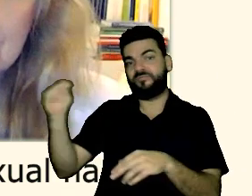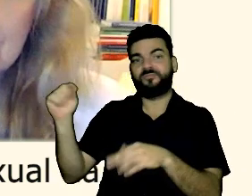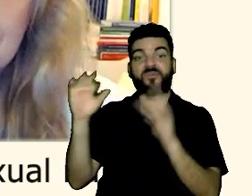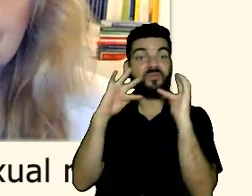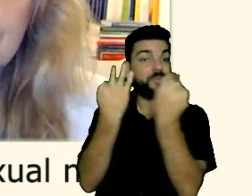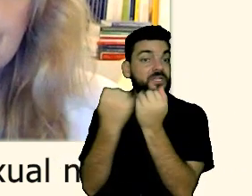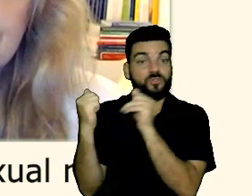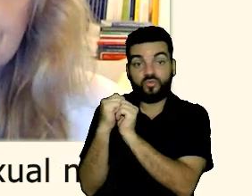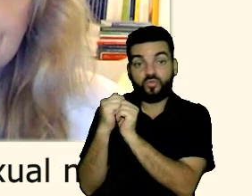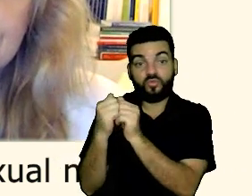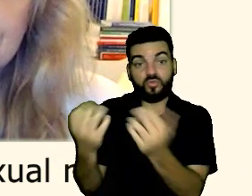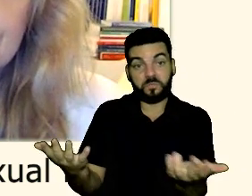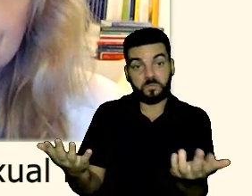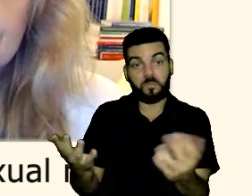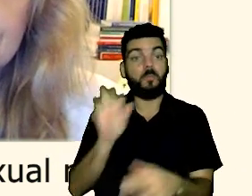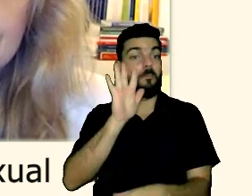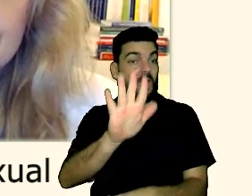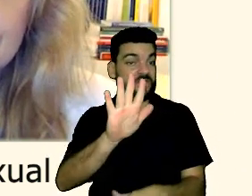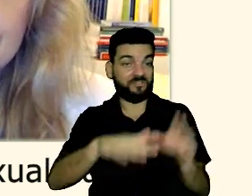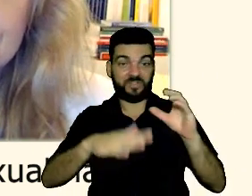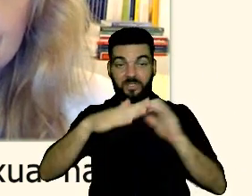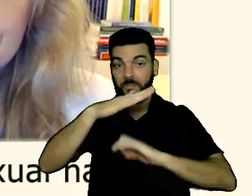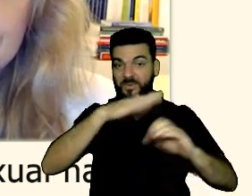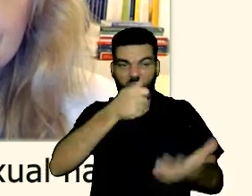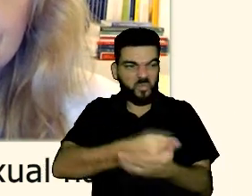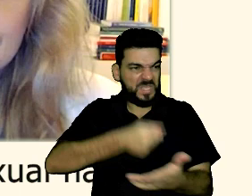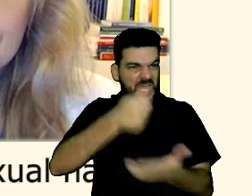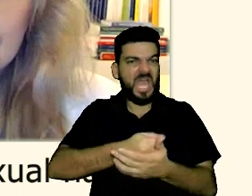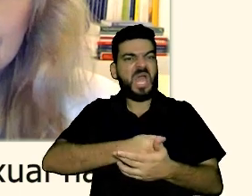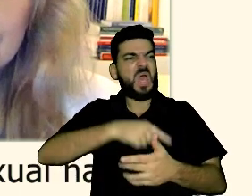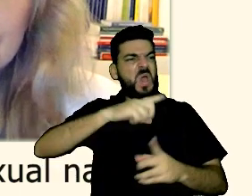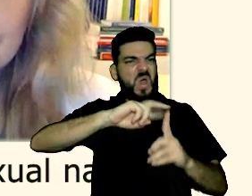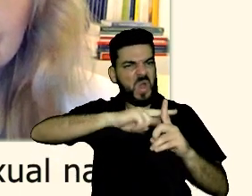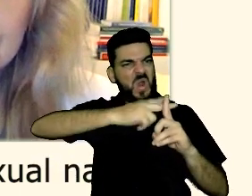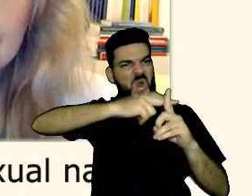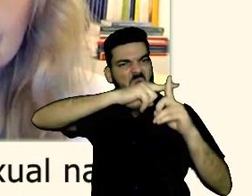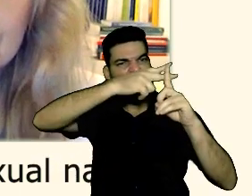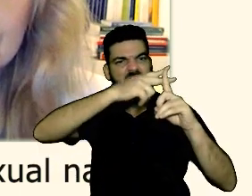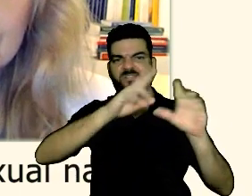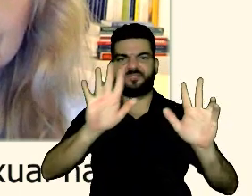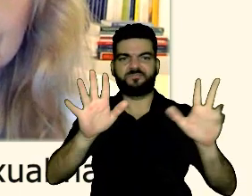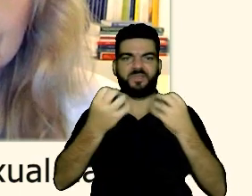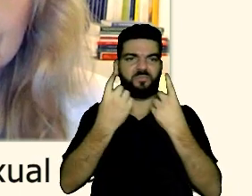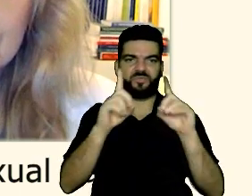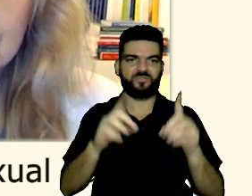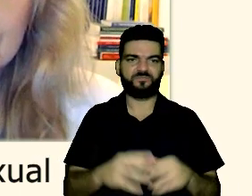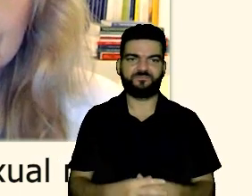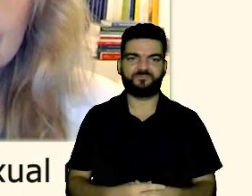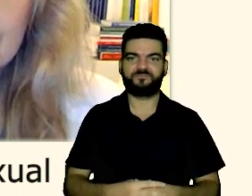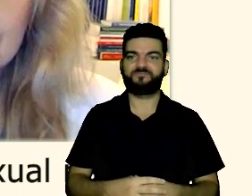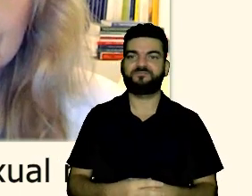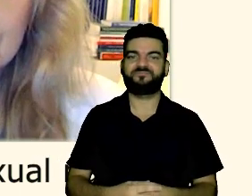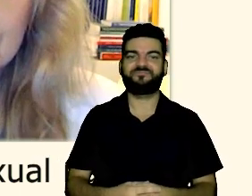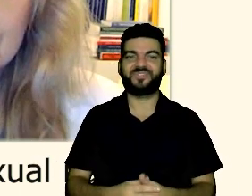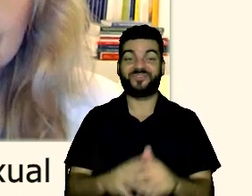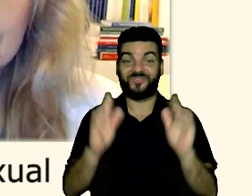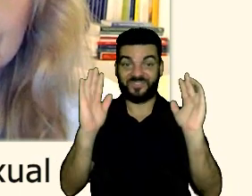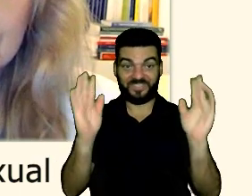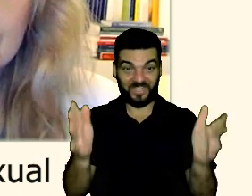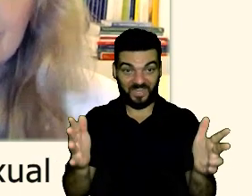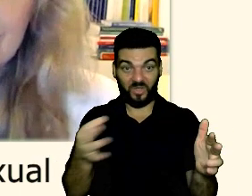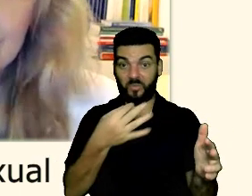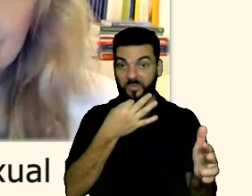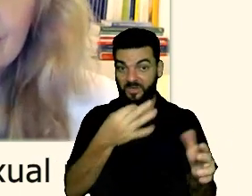vivenciar outros aspectos da sua vida com a família, praticar esportes, etc. O que não pode é a instituição encorajar o funcionário a